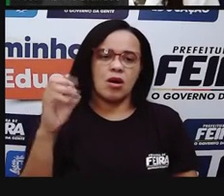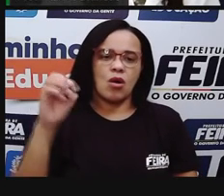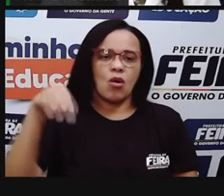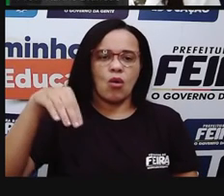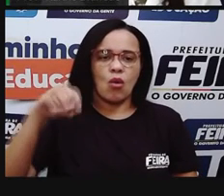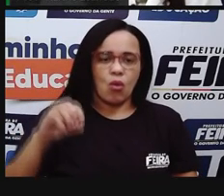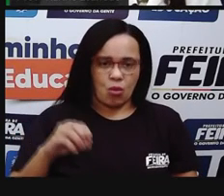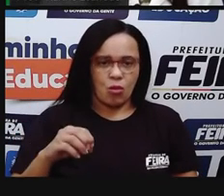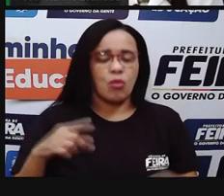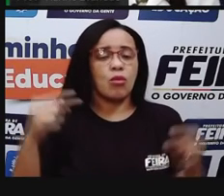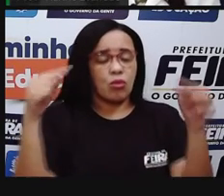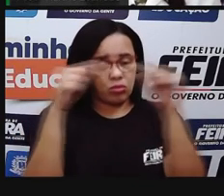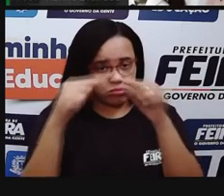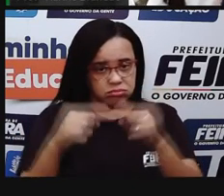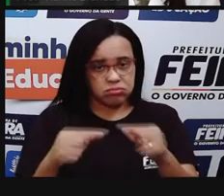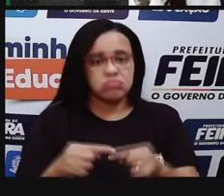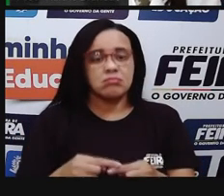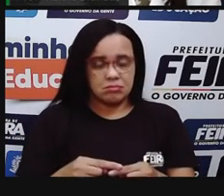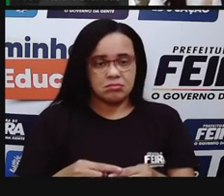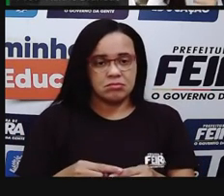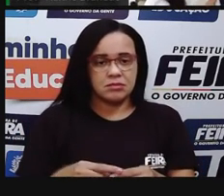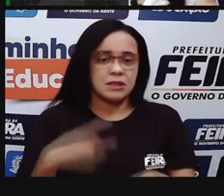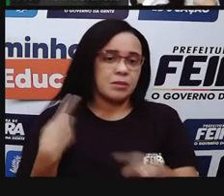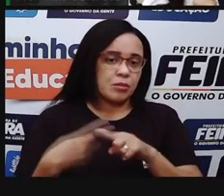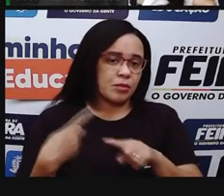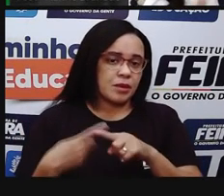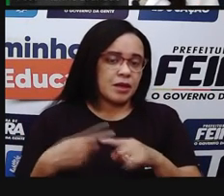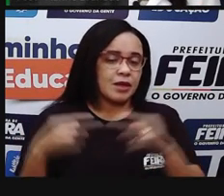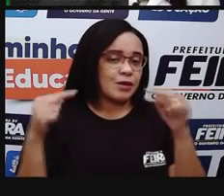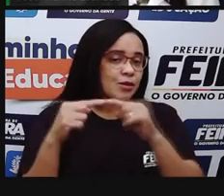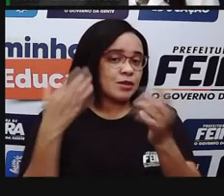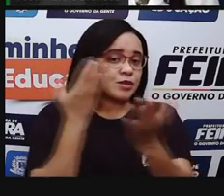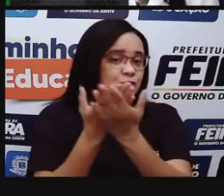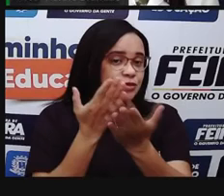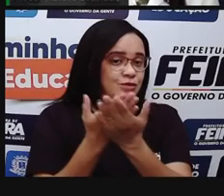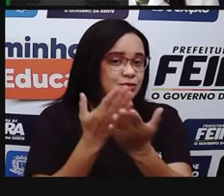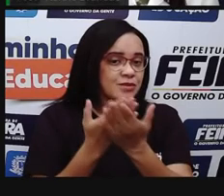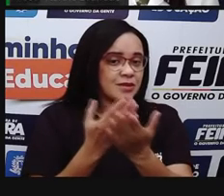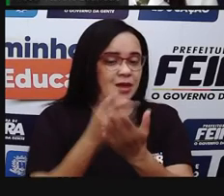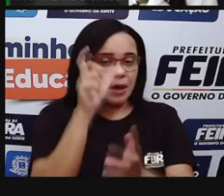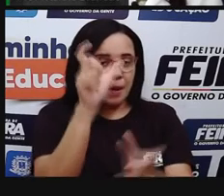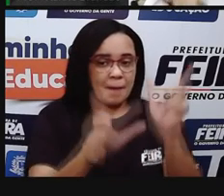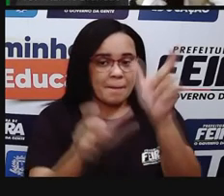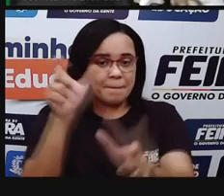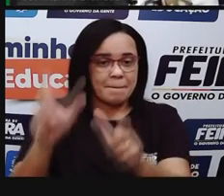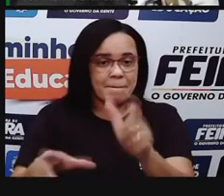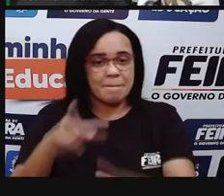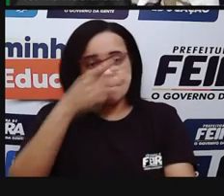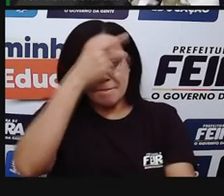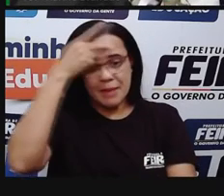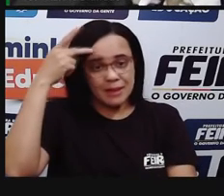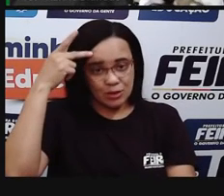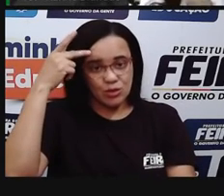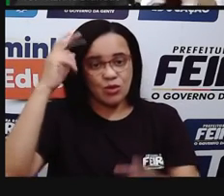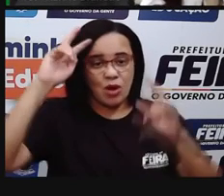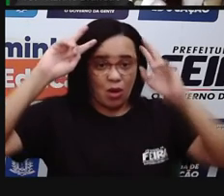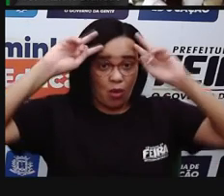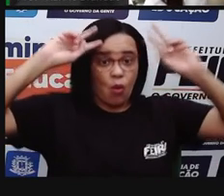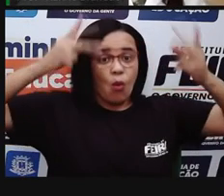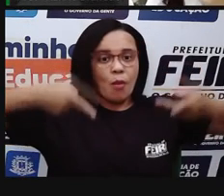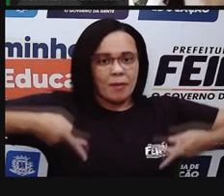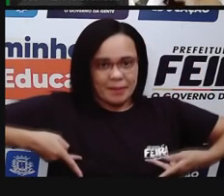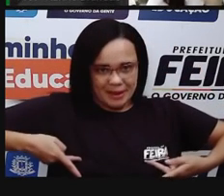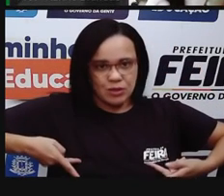estudar melhor os seres vivos, ok? Tranquilo até aqui? Vamos seguindo então. E aí, o que acontece?